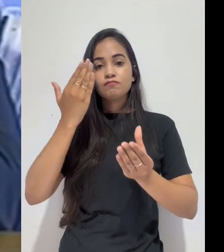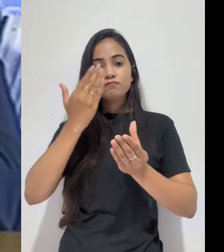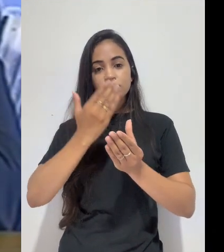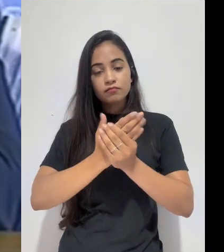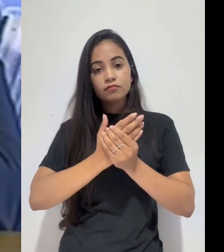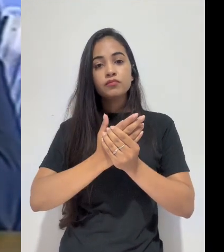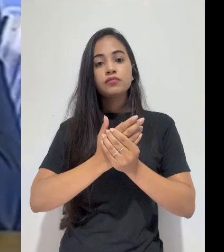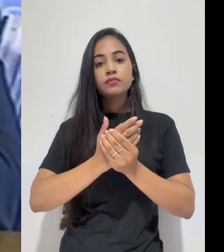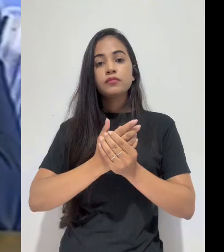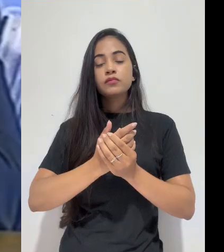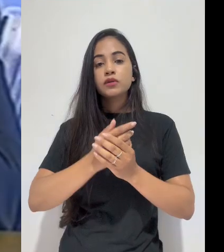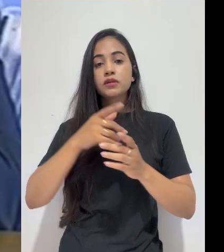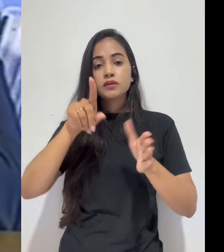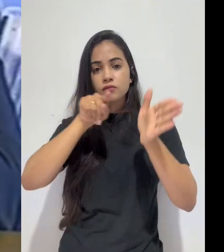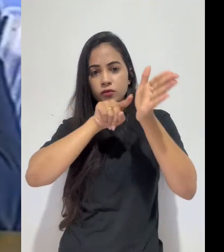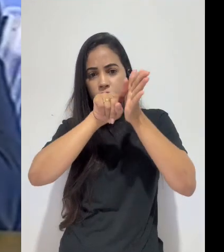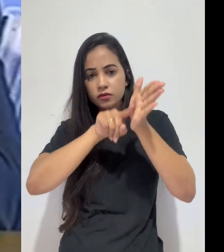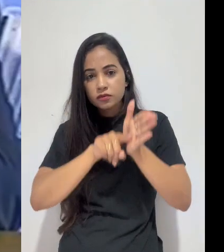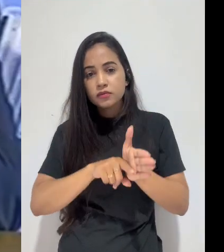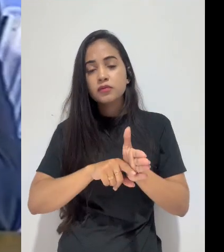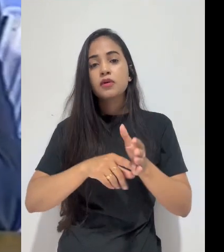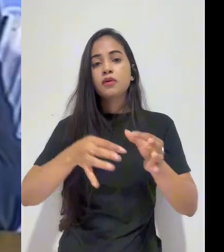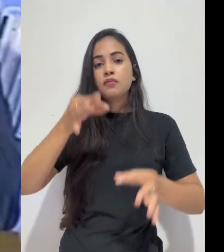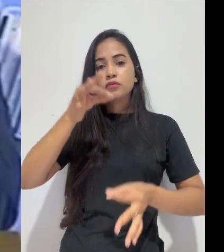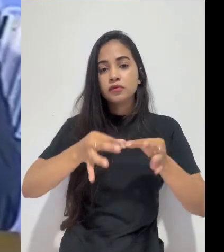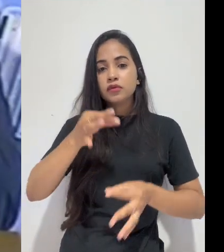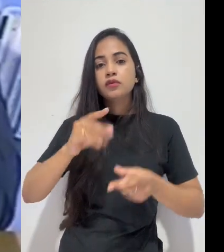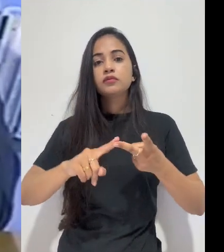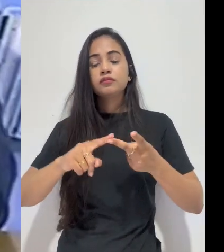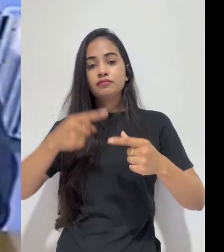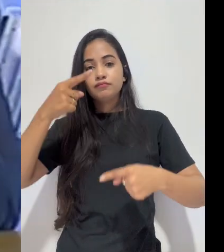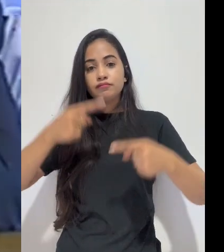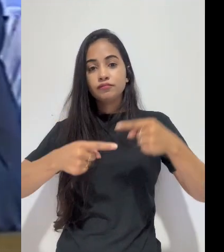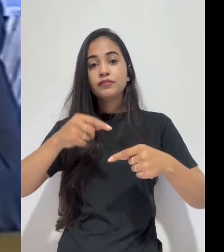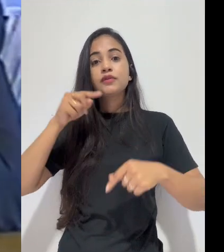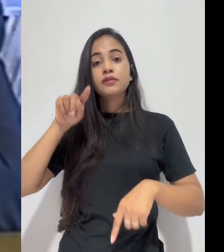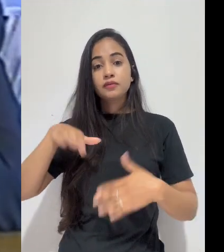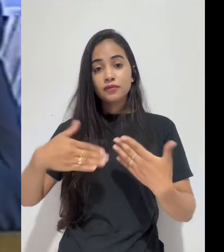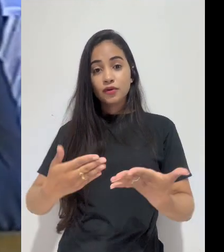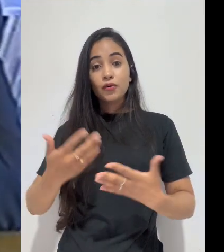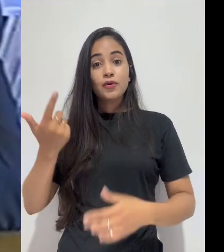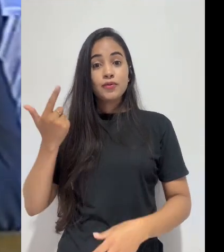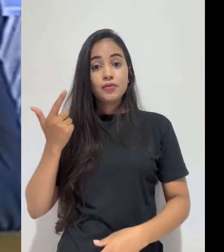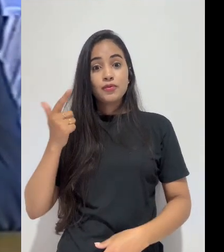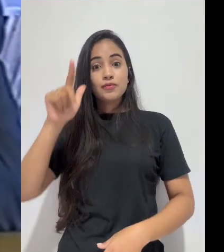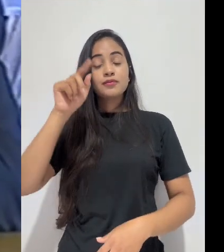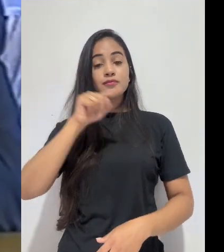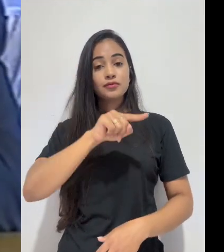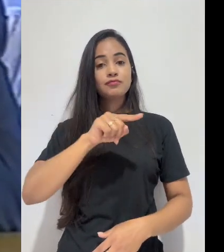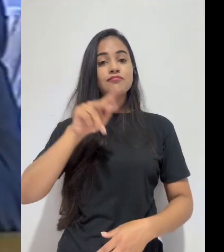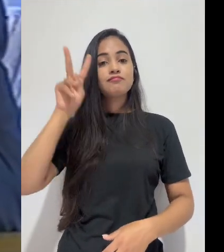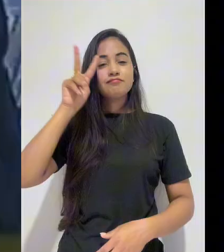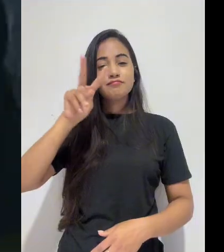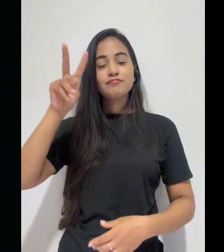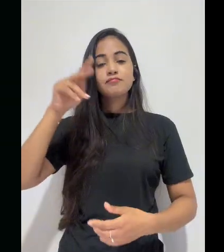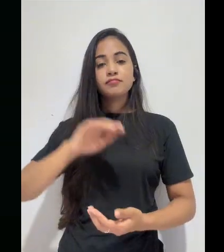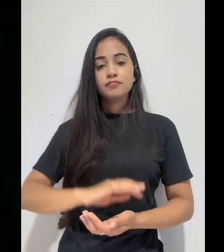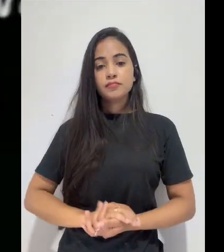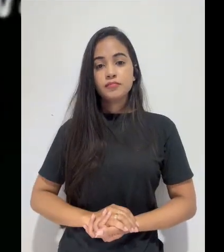uma intervenção precisa, jurídica e política que resultou numa vitória que para nós é uma vitória